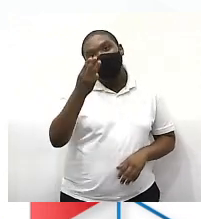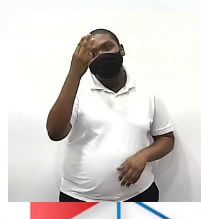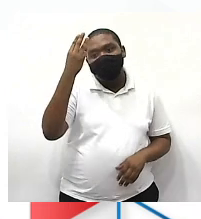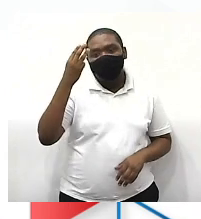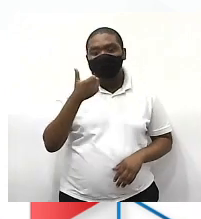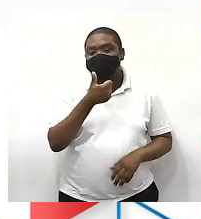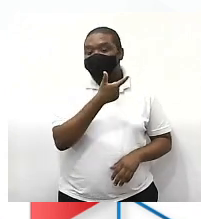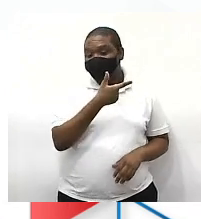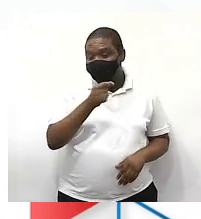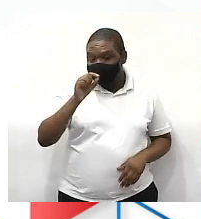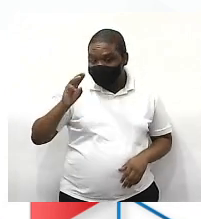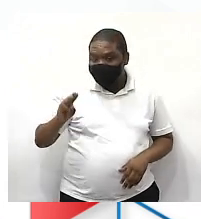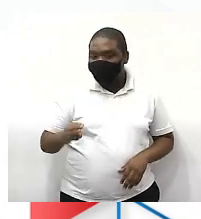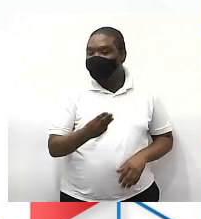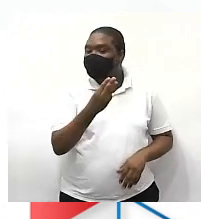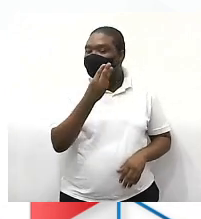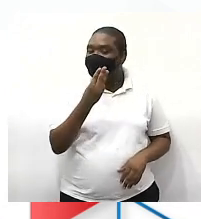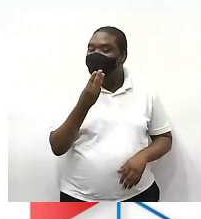120 milhões,